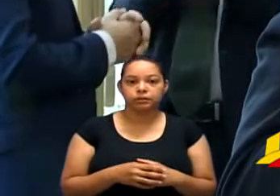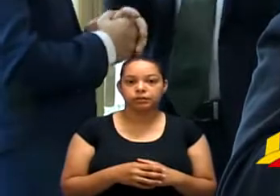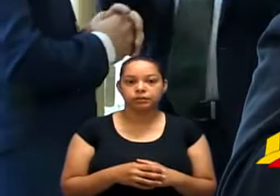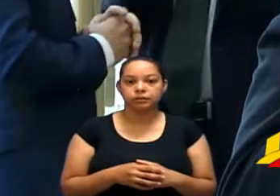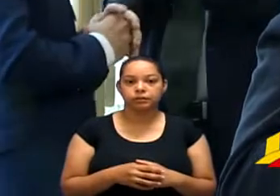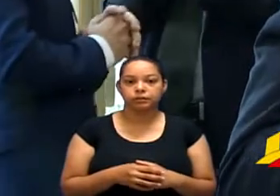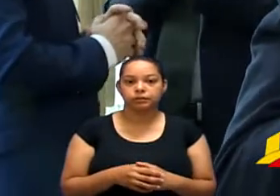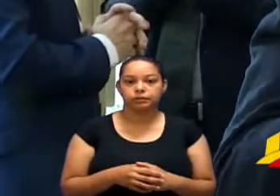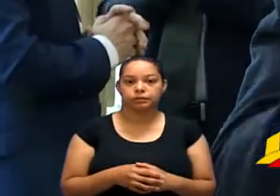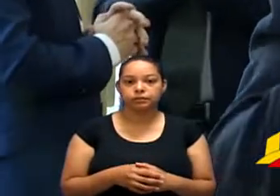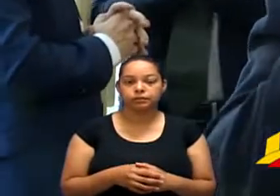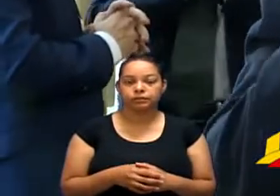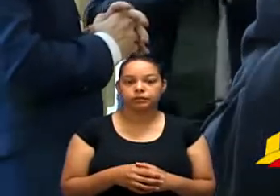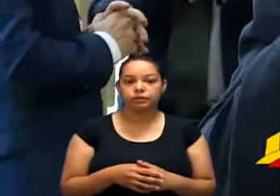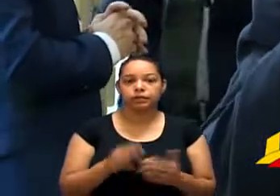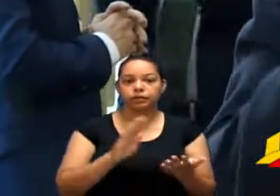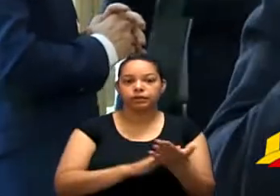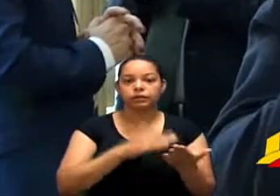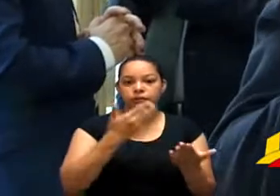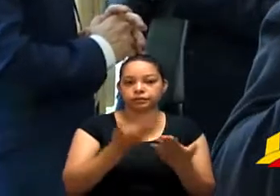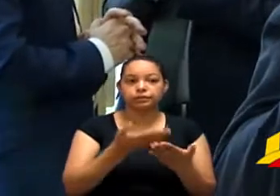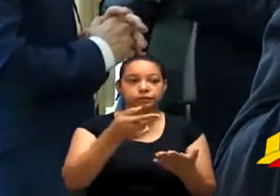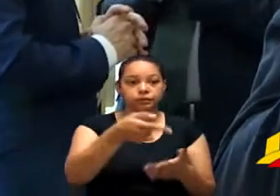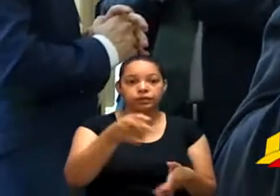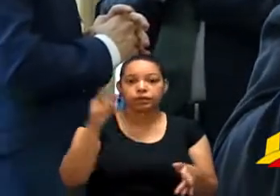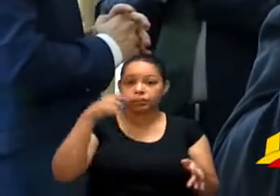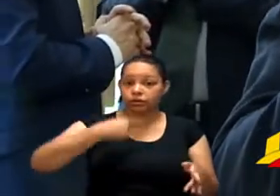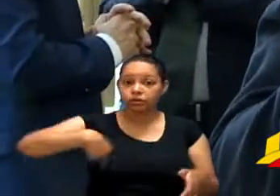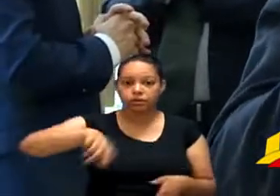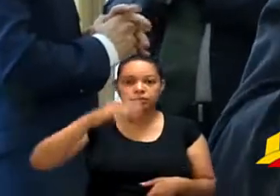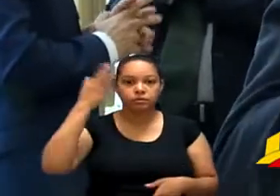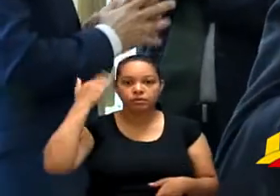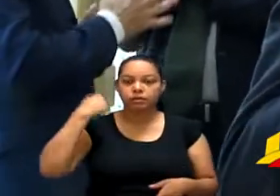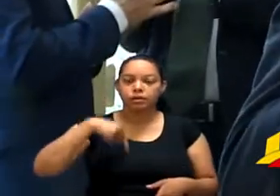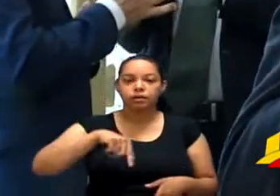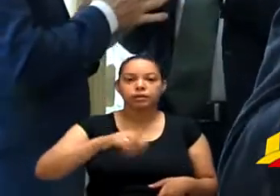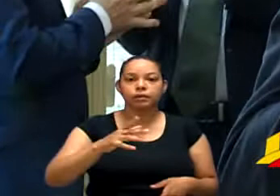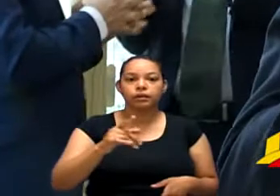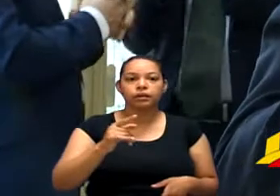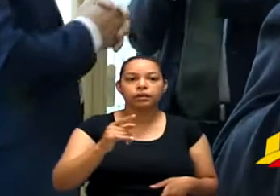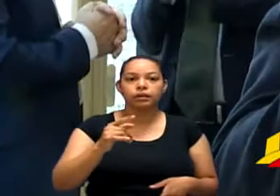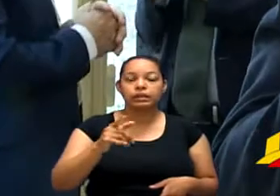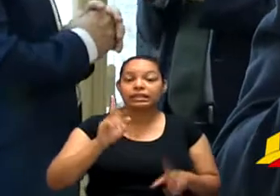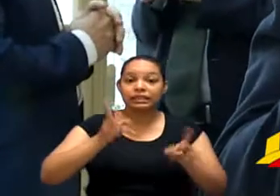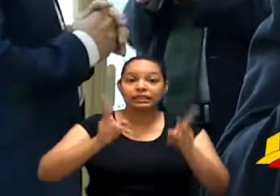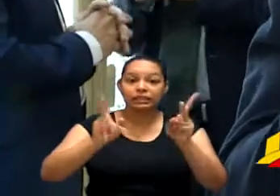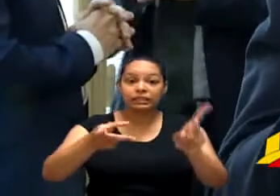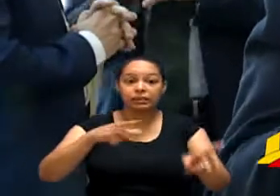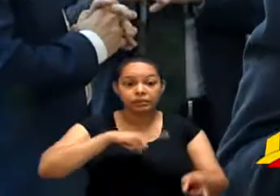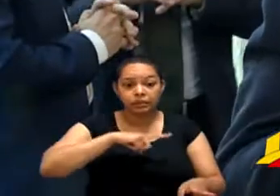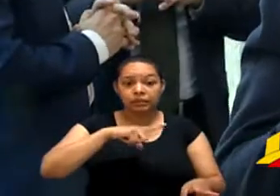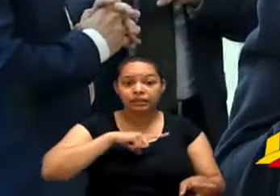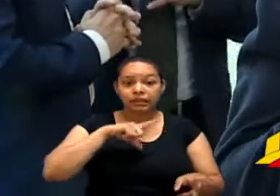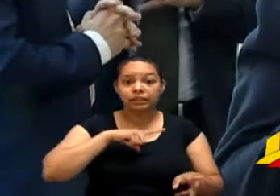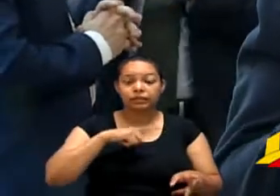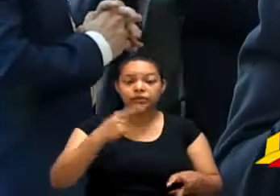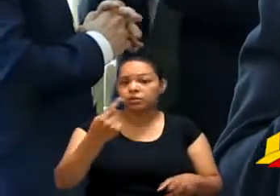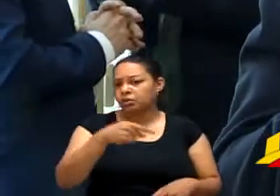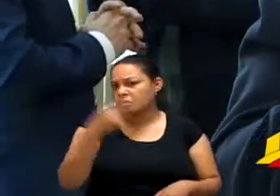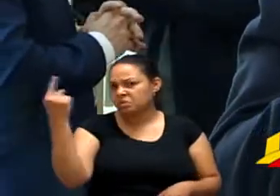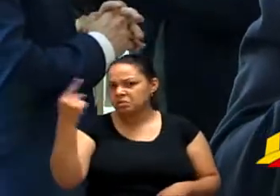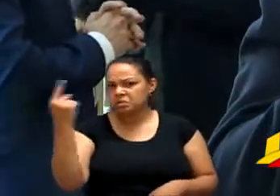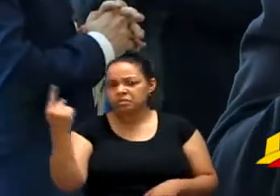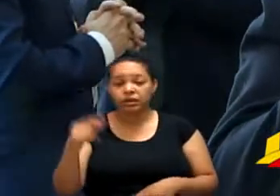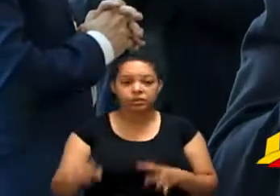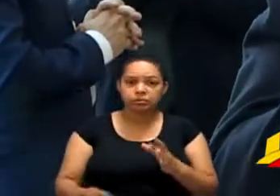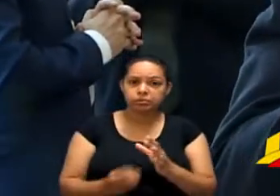Federal traduzindo nós sabemos que sempre que teve não foi uma vez Vereador até pelo tempo que nós temos